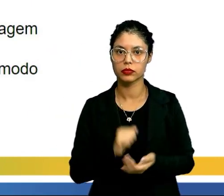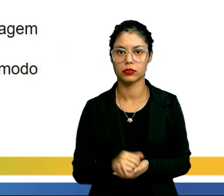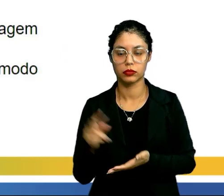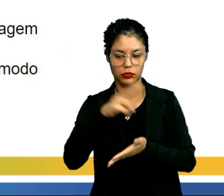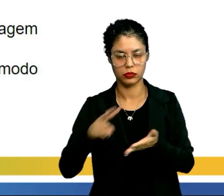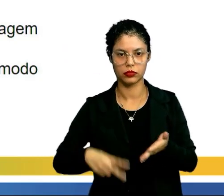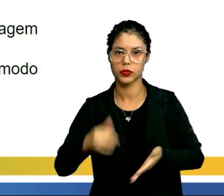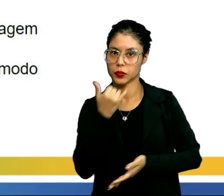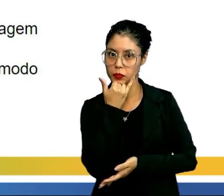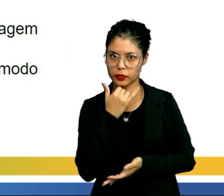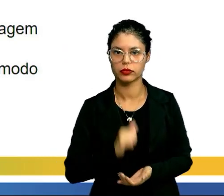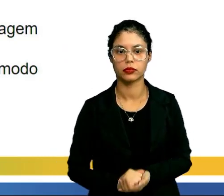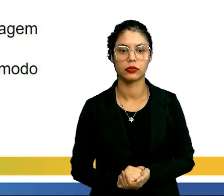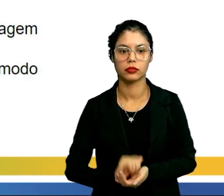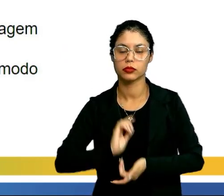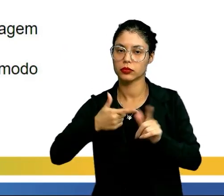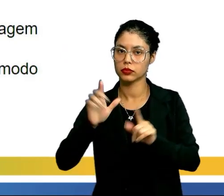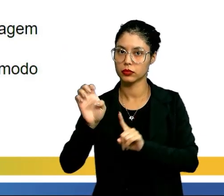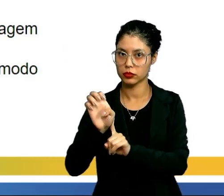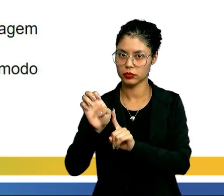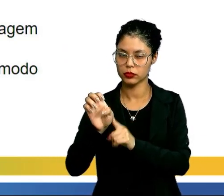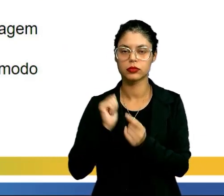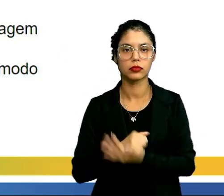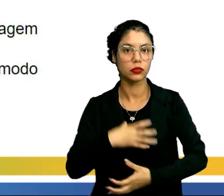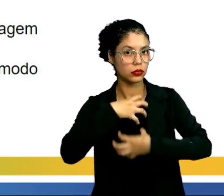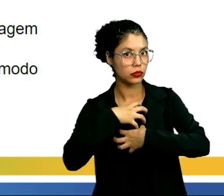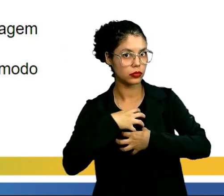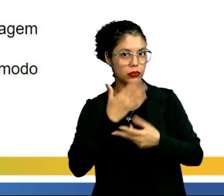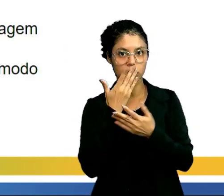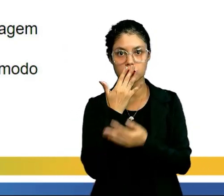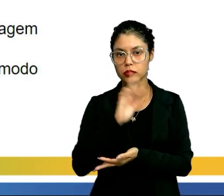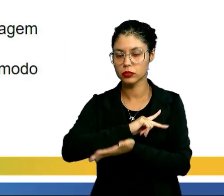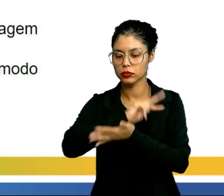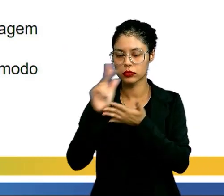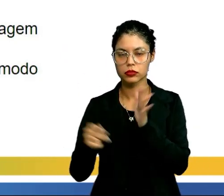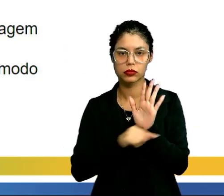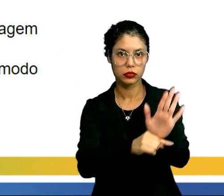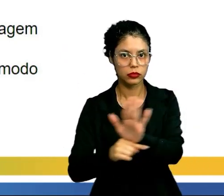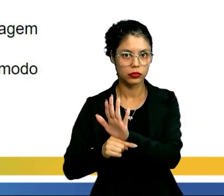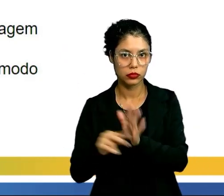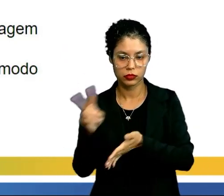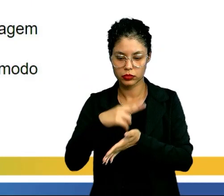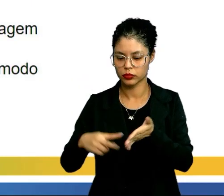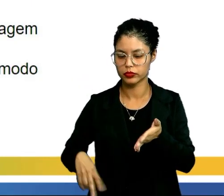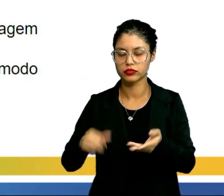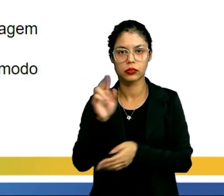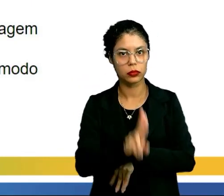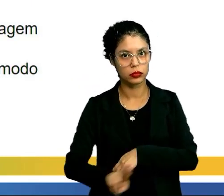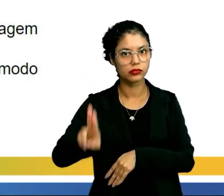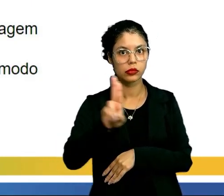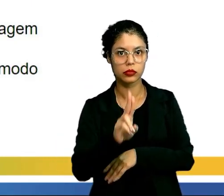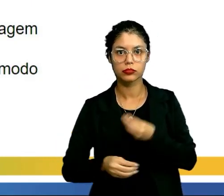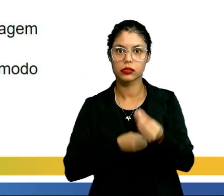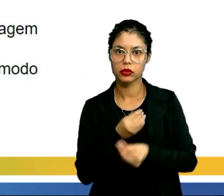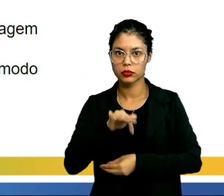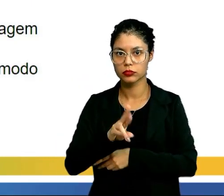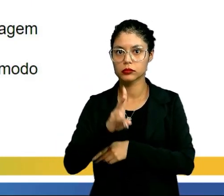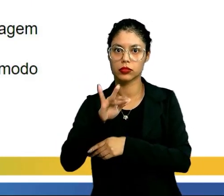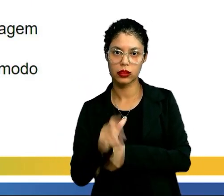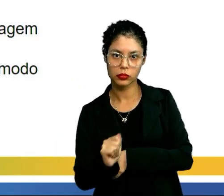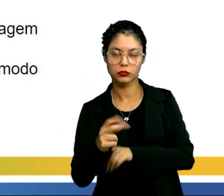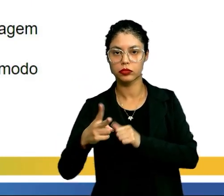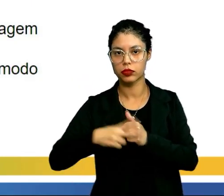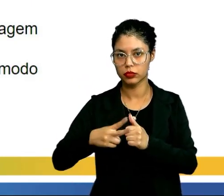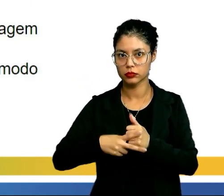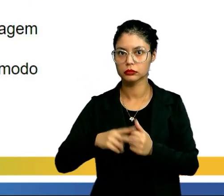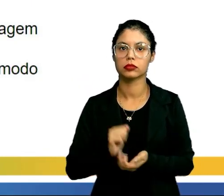o leitor. A letra E, o sentido que as cores representam para o leitor, o uso do modo imperativo